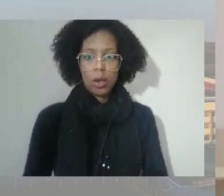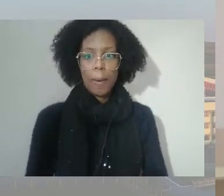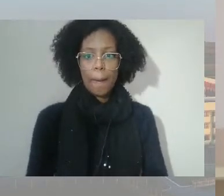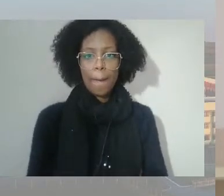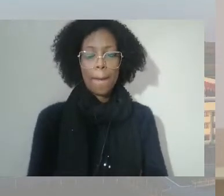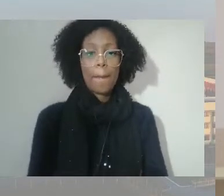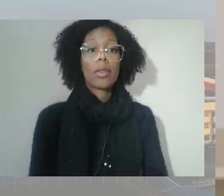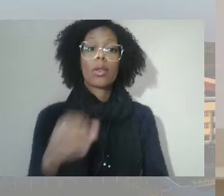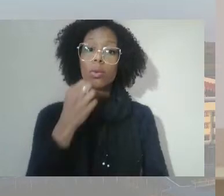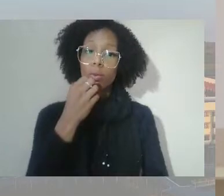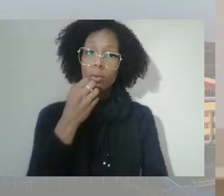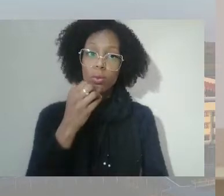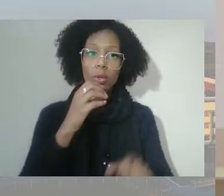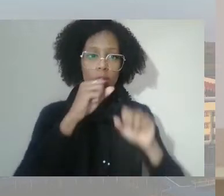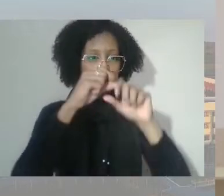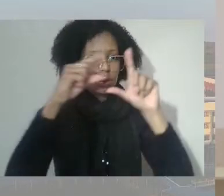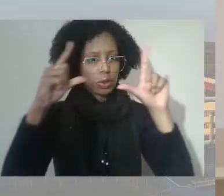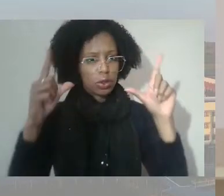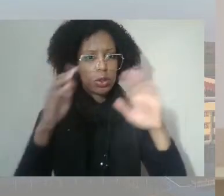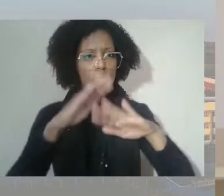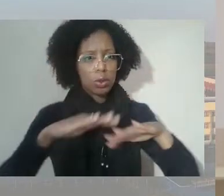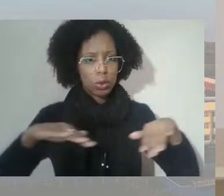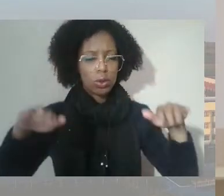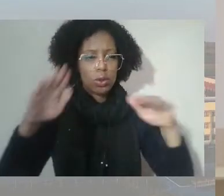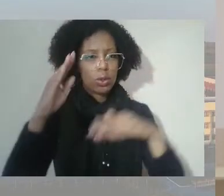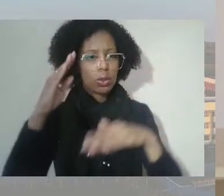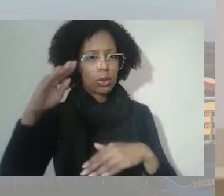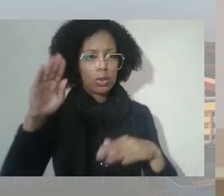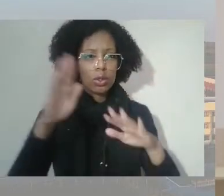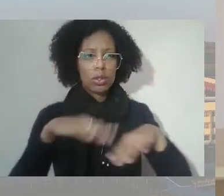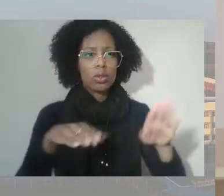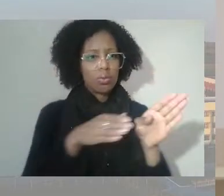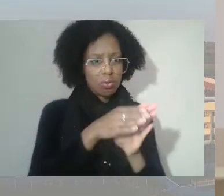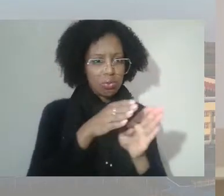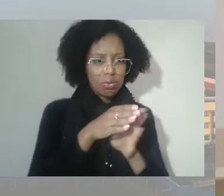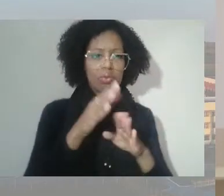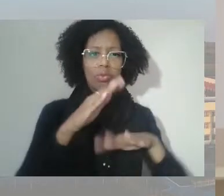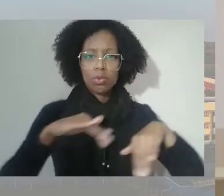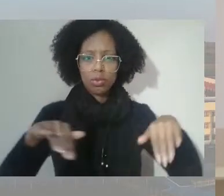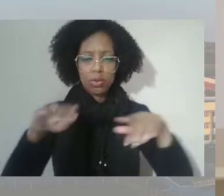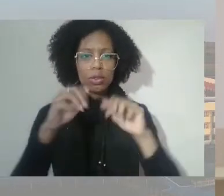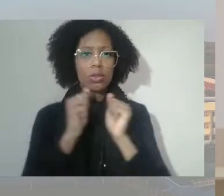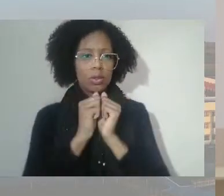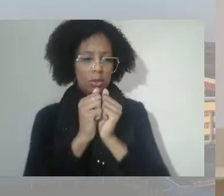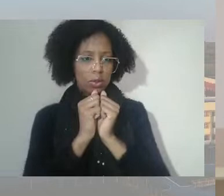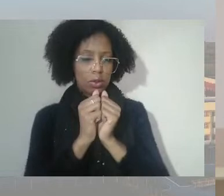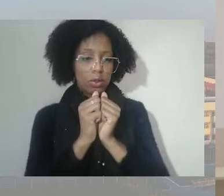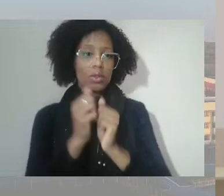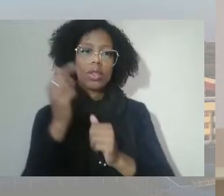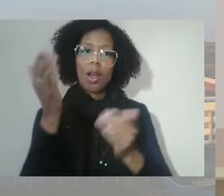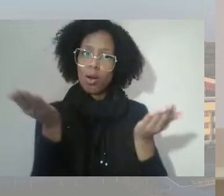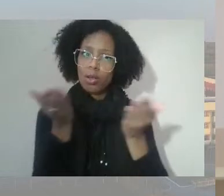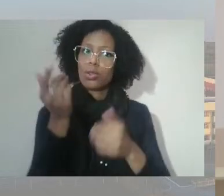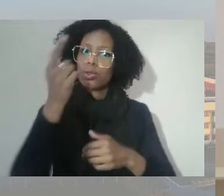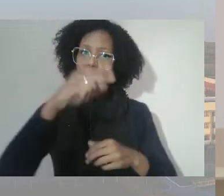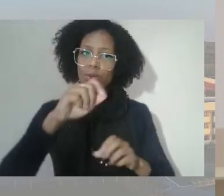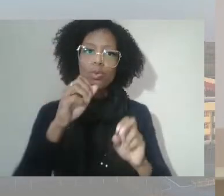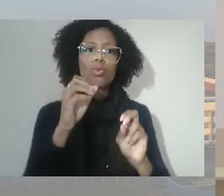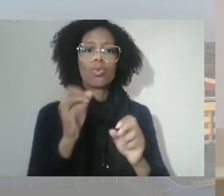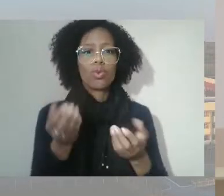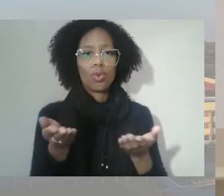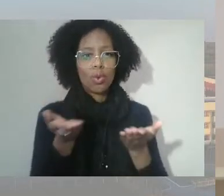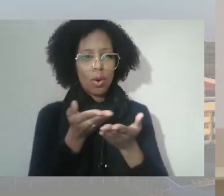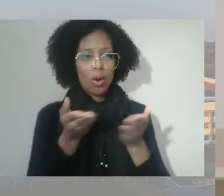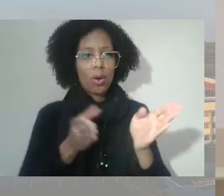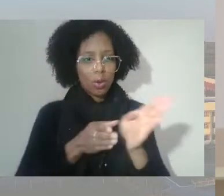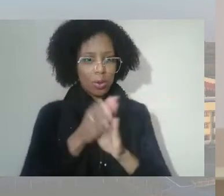Aí. Bom dia, comunidade acadêmica externa, conselheiros e conselheiras. Mais um consune. Dentro disso, gostaria de